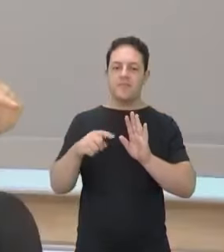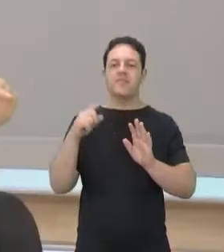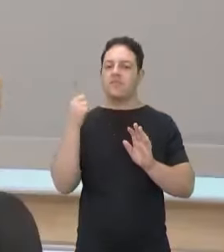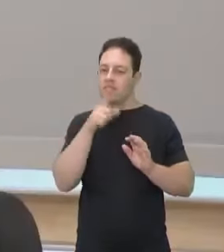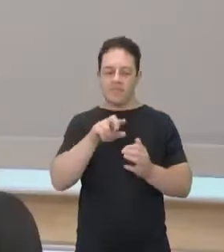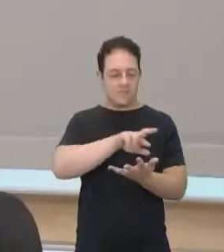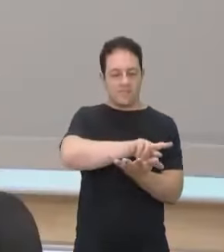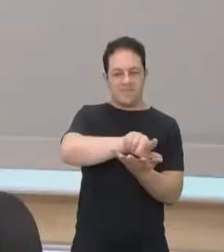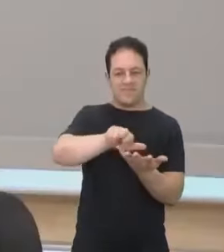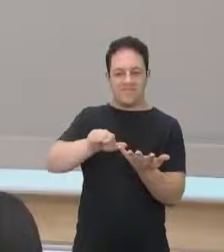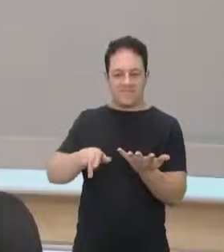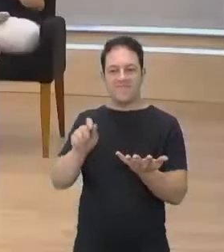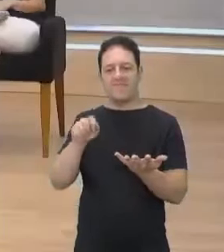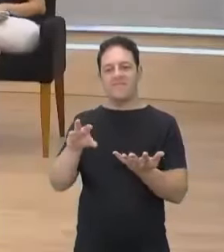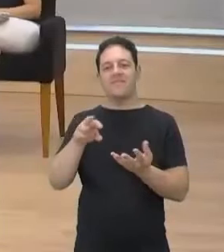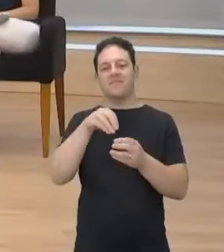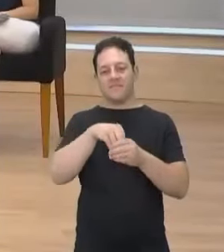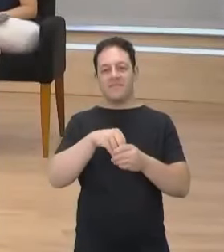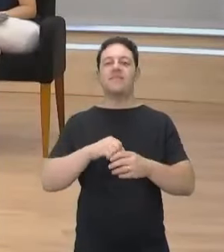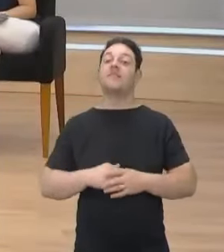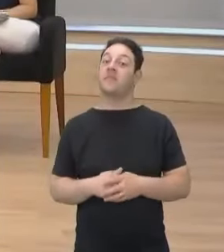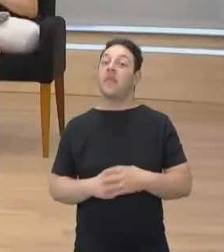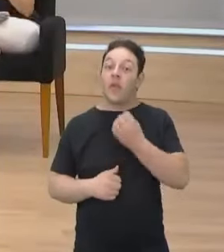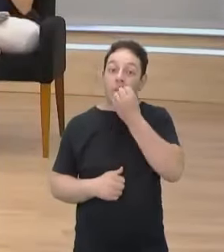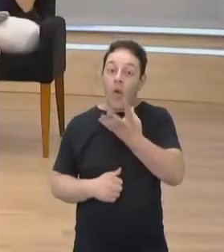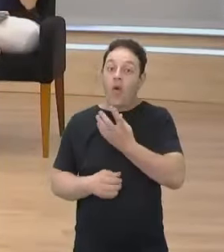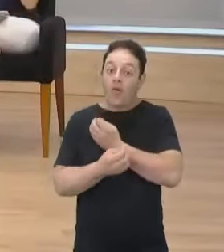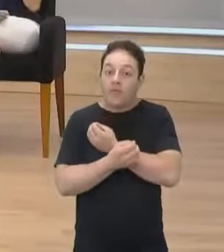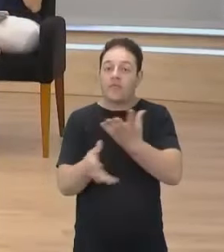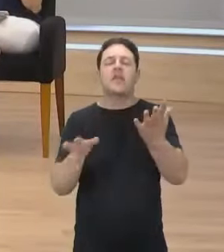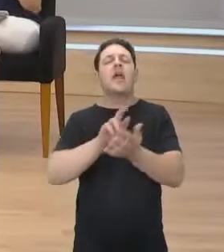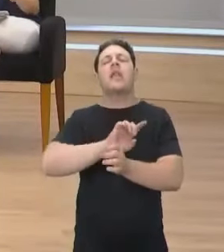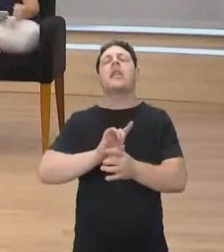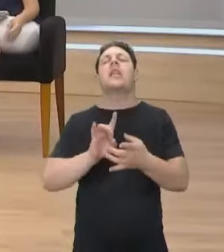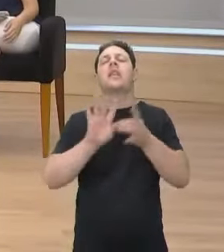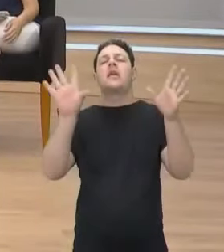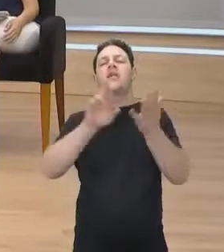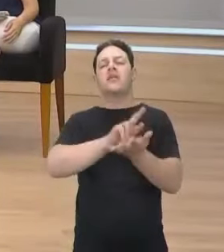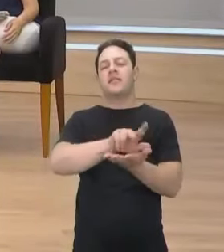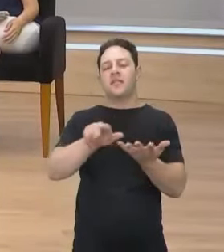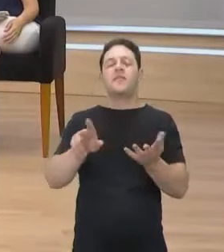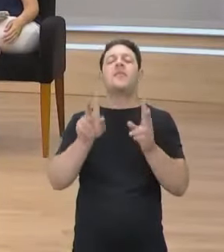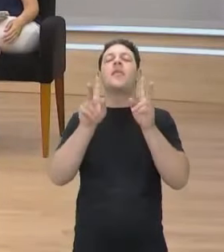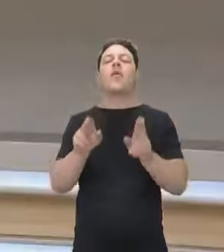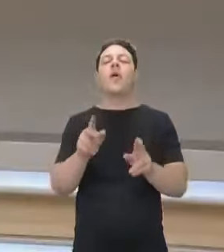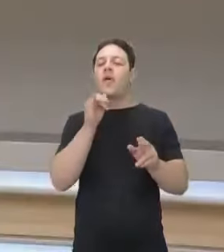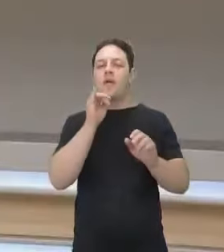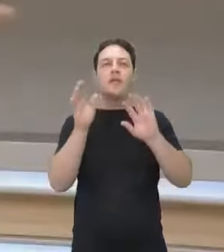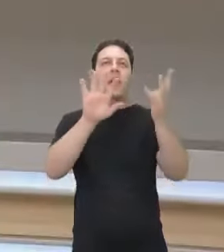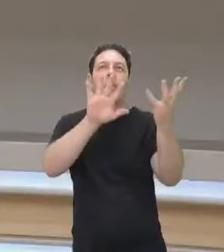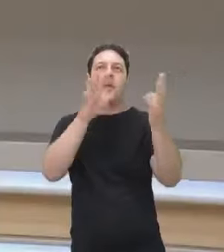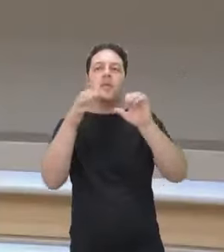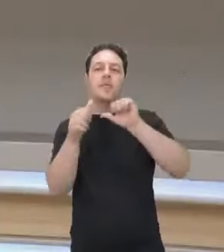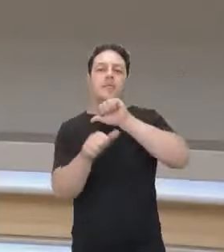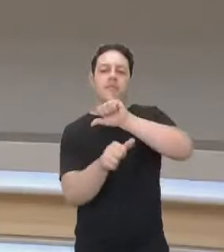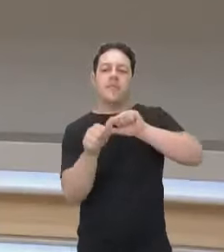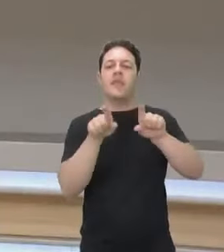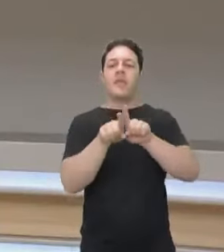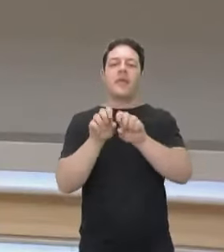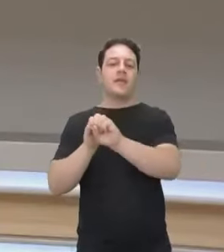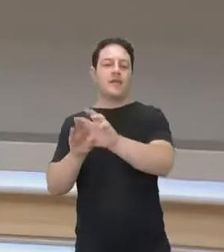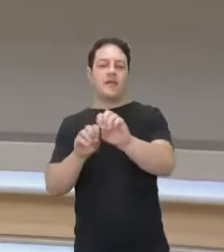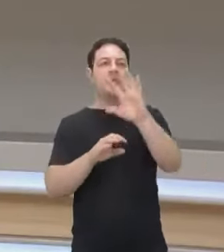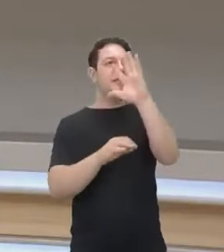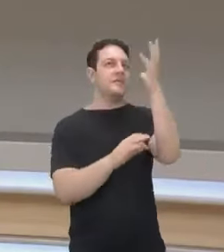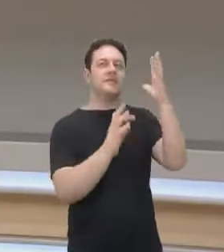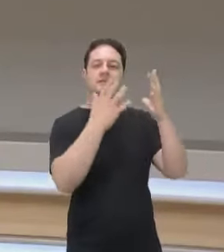com todos os componentes. E que bom que foi lançado como transversal, igual a mudanças climáticas, educação ambiental. Sim,